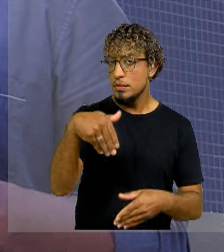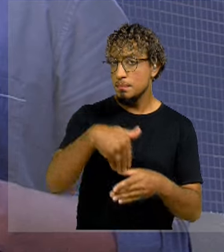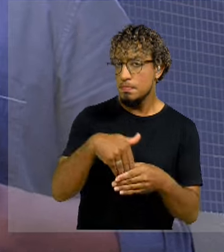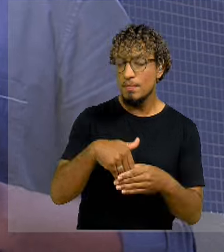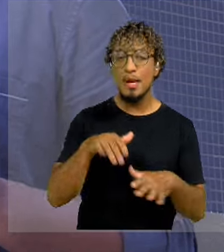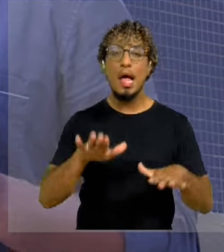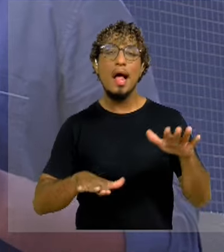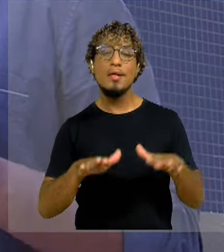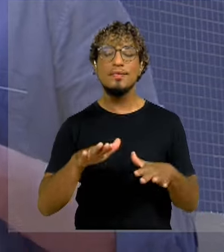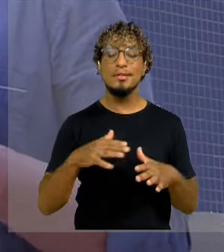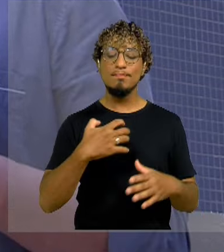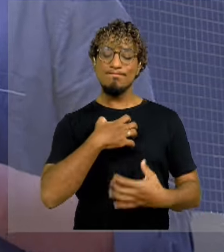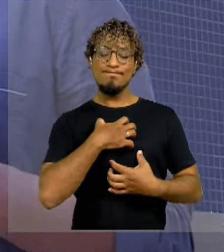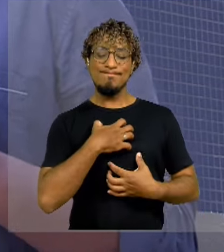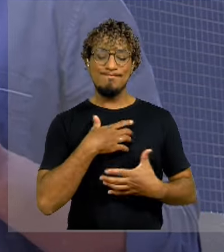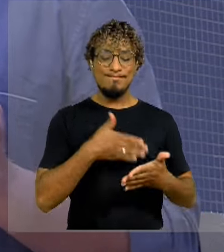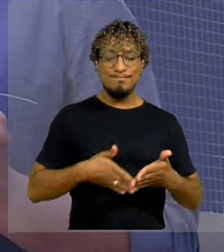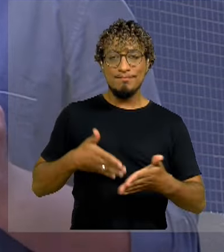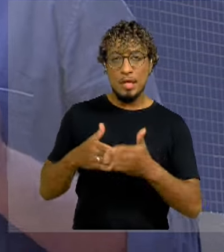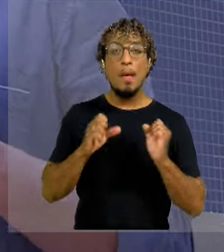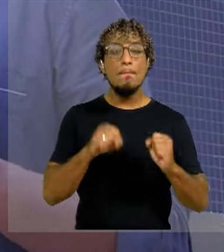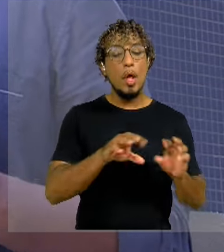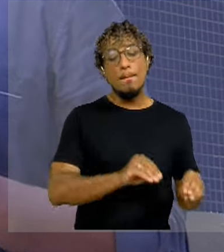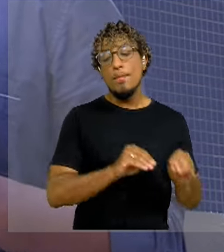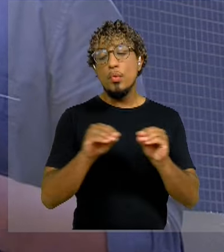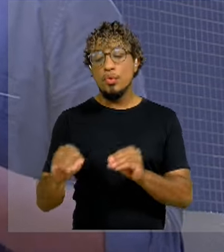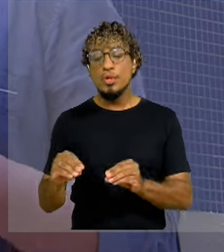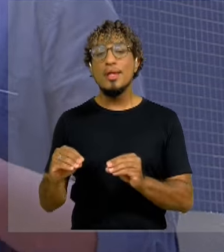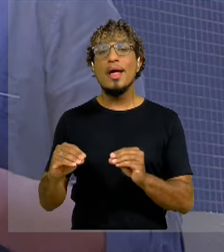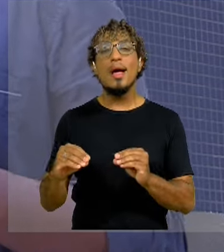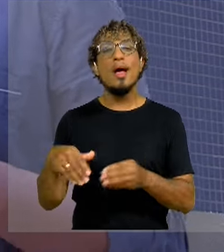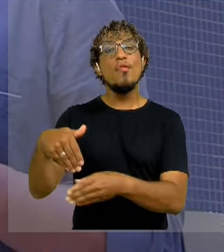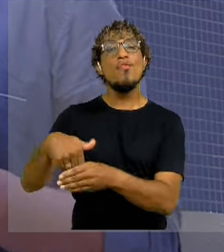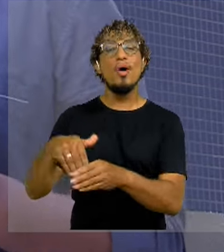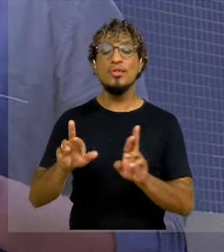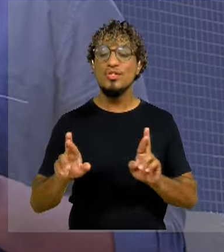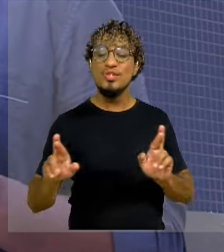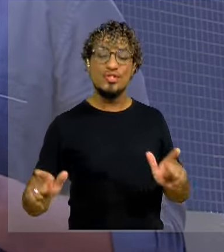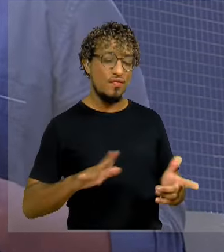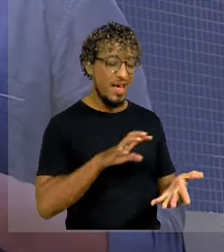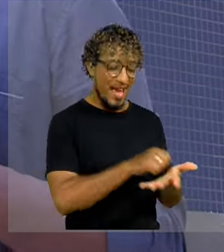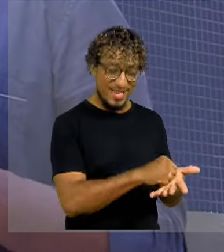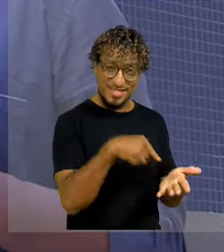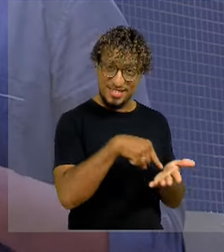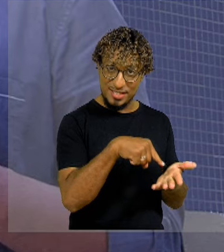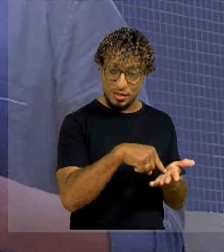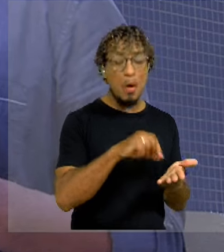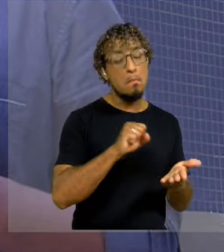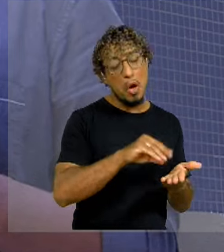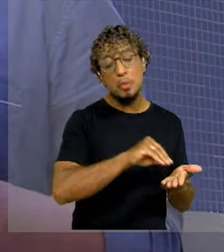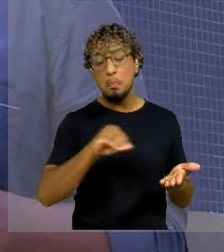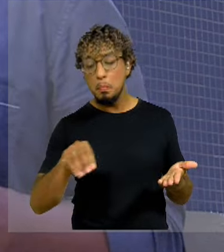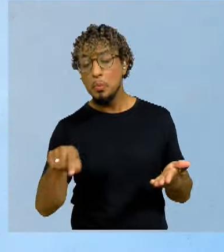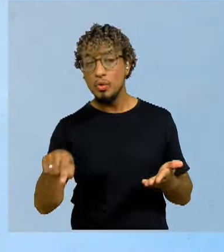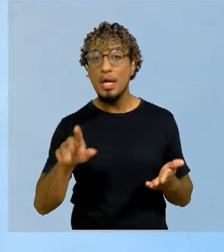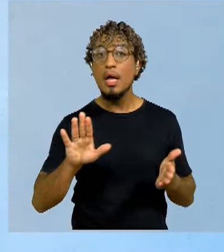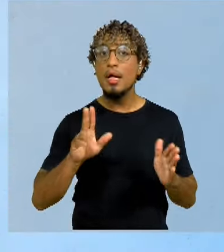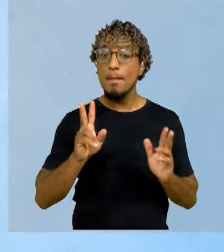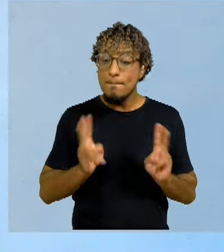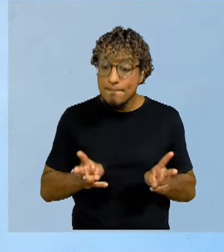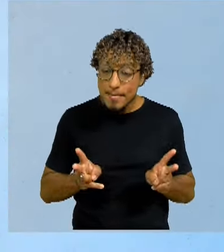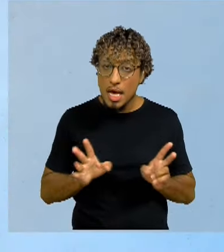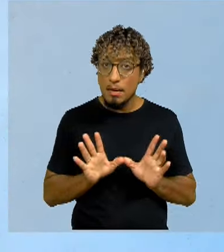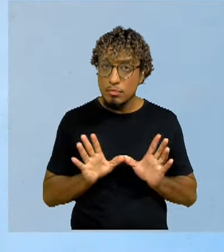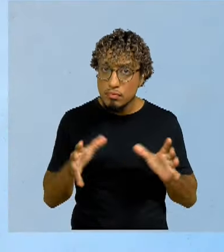determinadas condições possam votar em local ou sessão diferente da que elas estão inscritas dentro do mesmo município